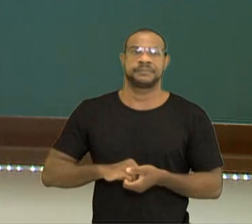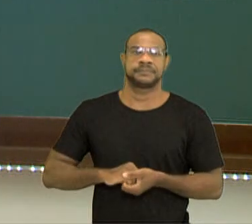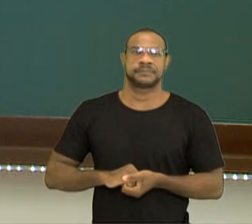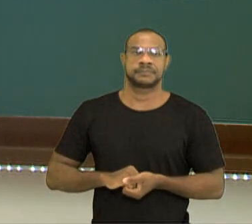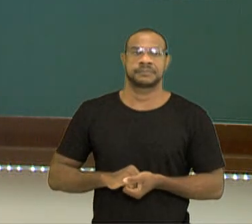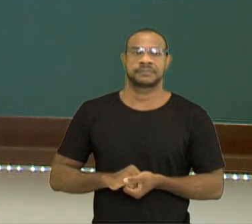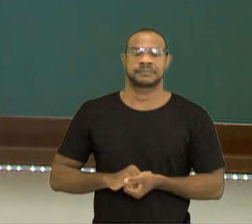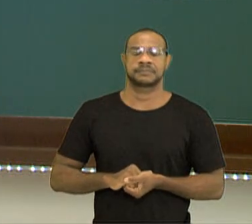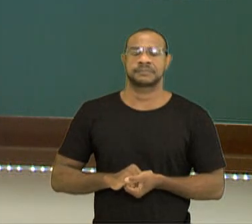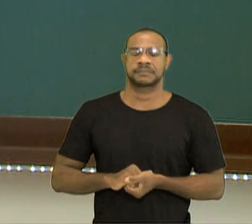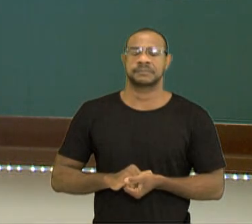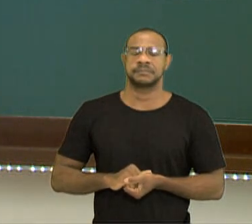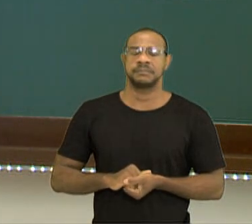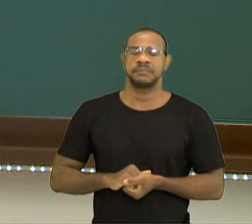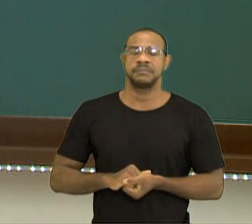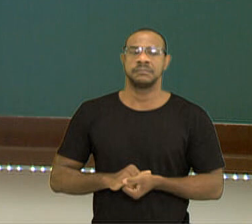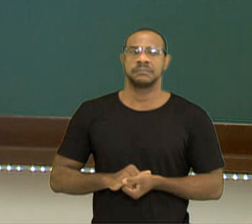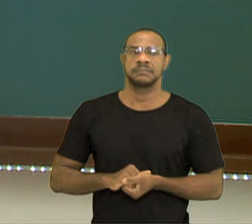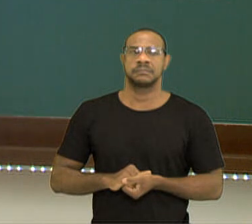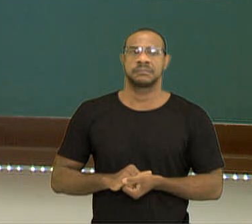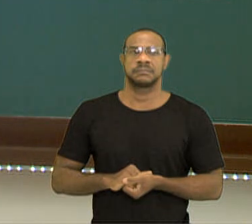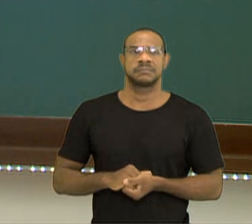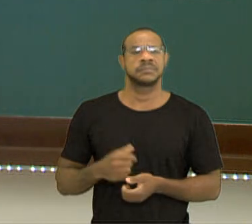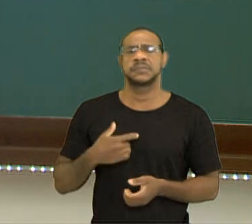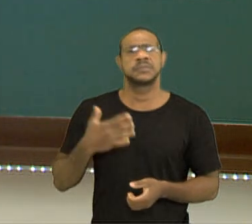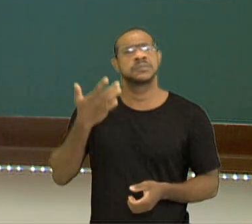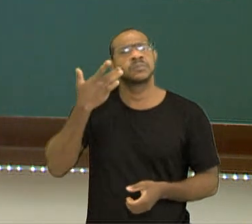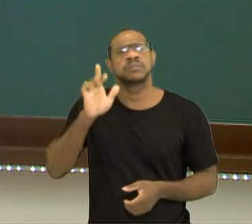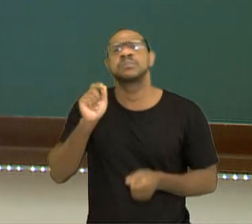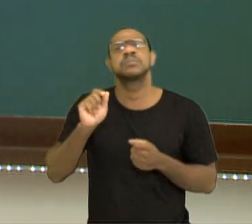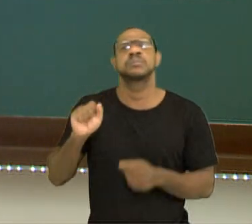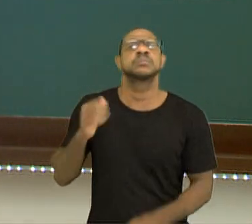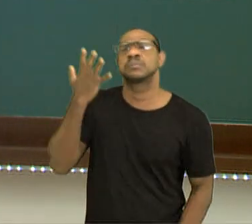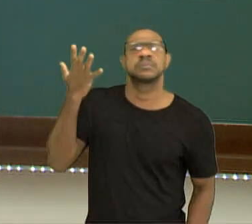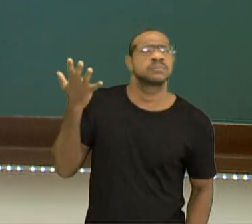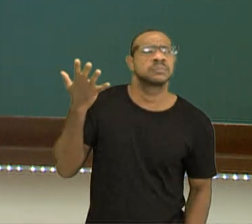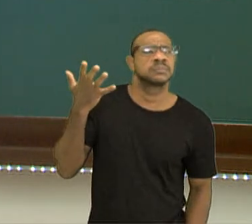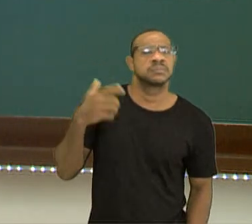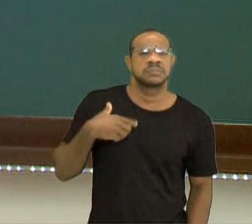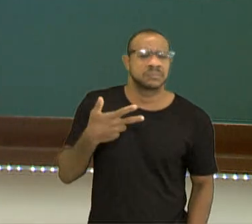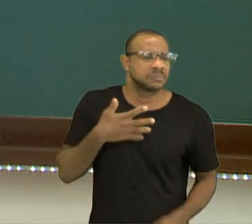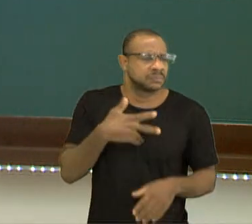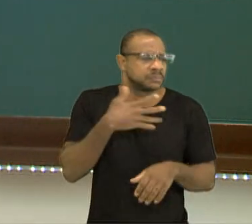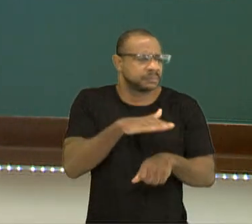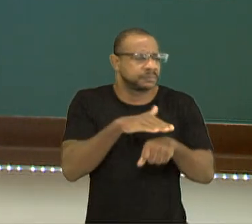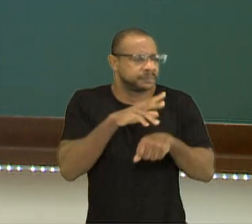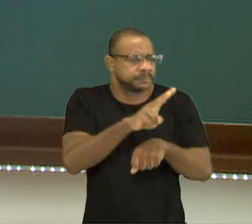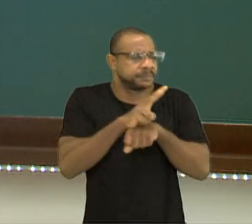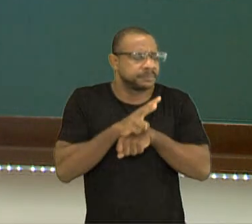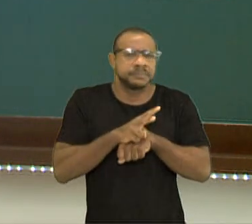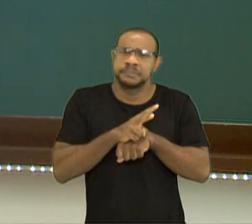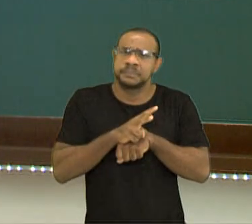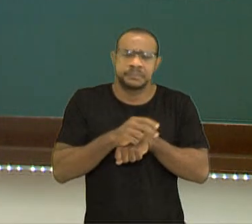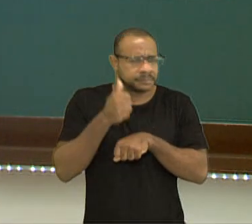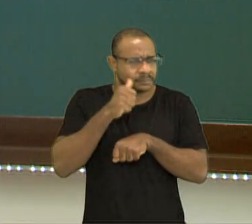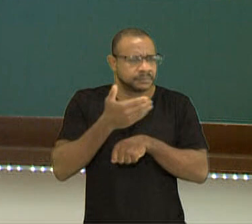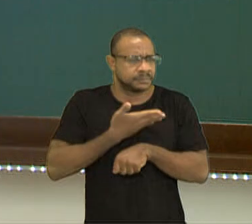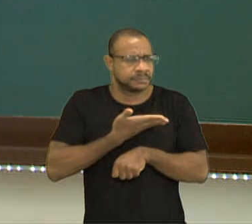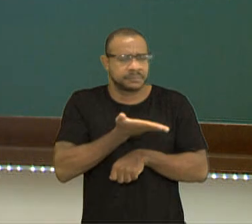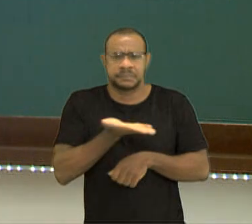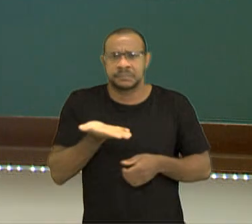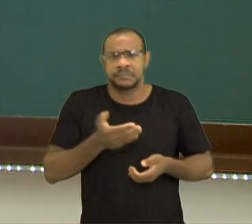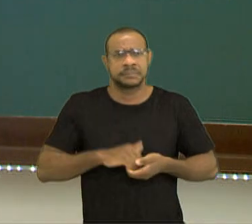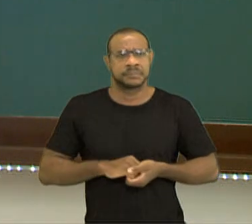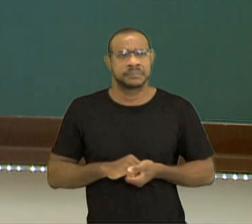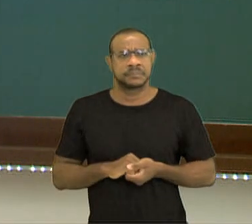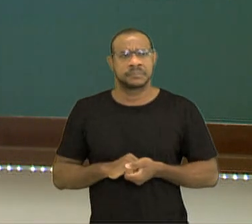be very annoyed. A Eva fala, eu não sei o que aconteceu com a bolsa que eu peguei emprestada com a Joe. Daí a Sue pergunta,